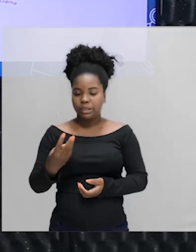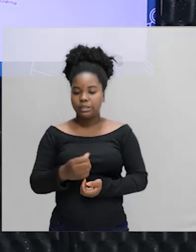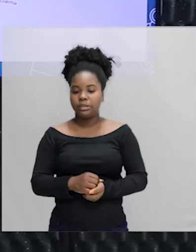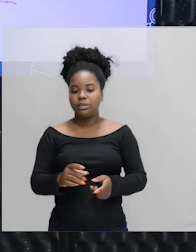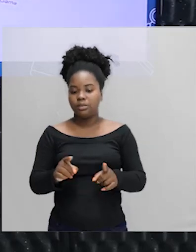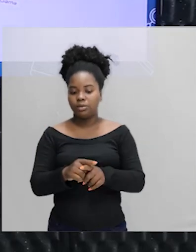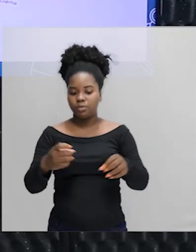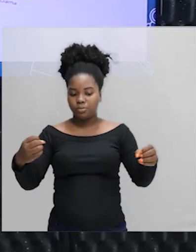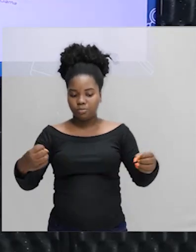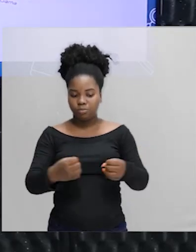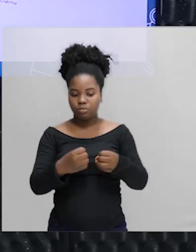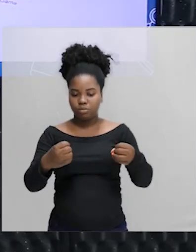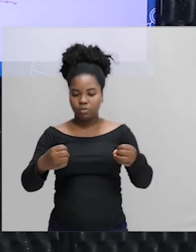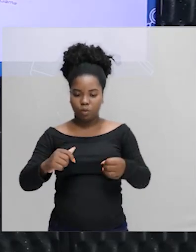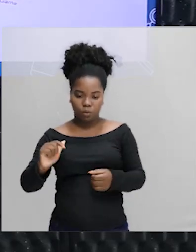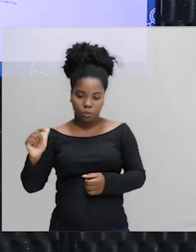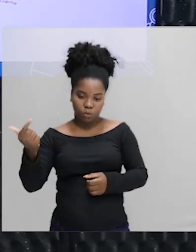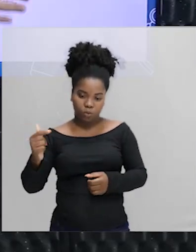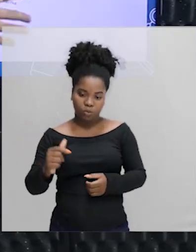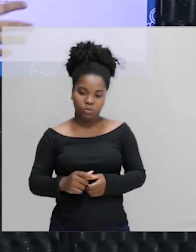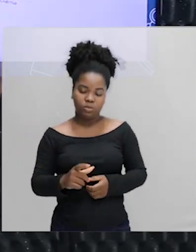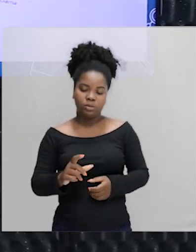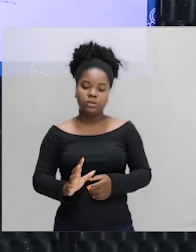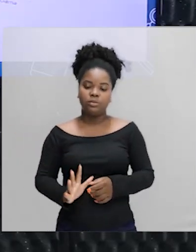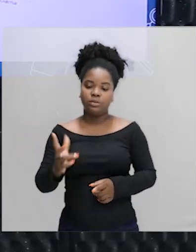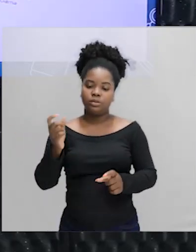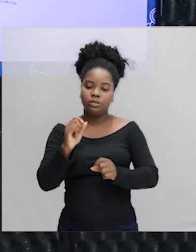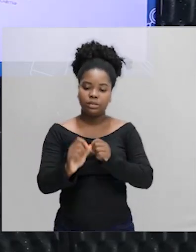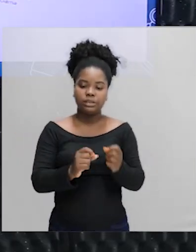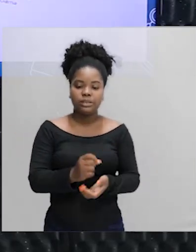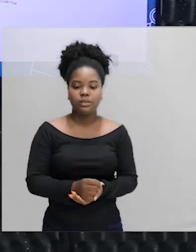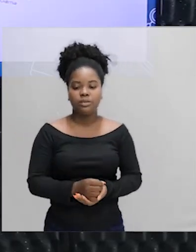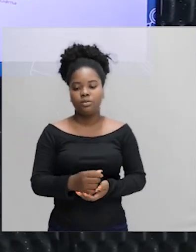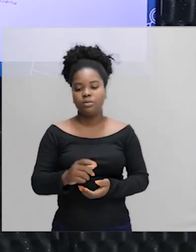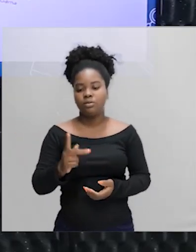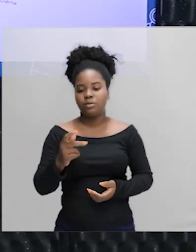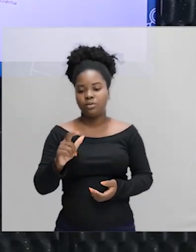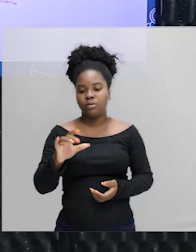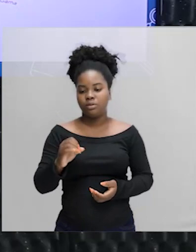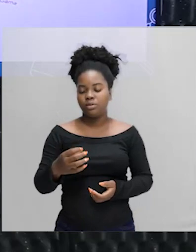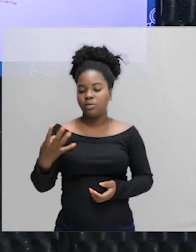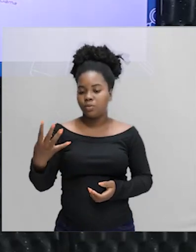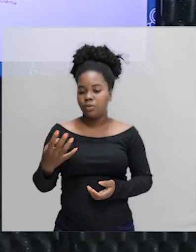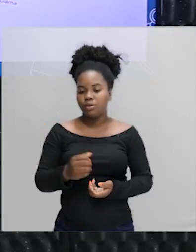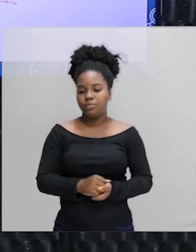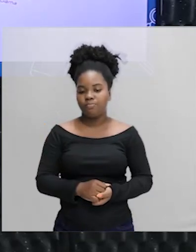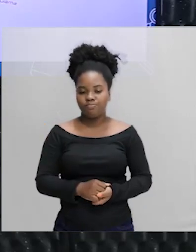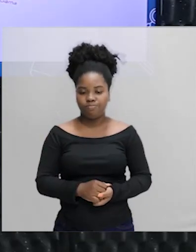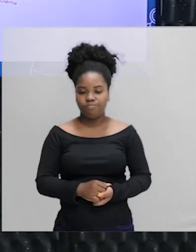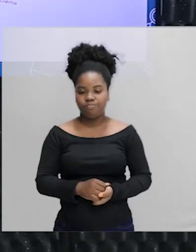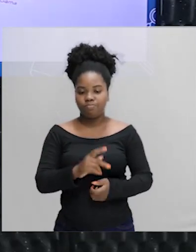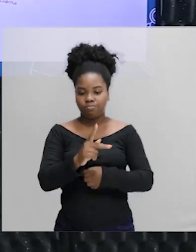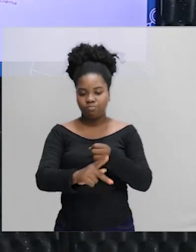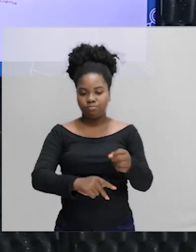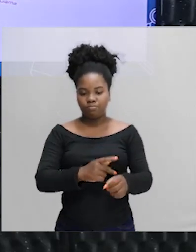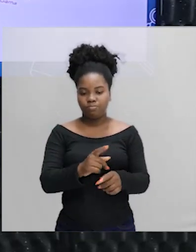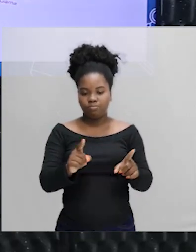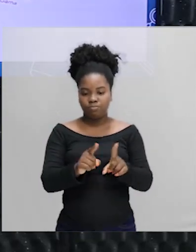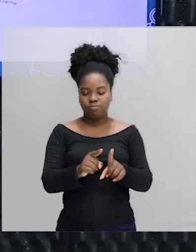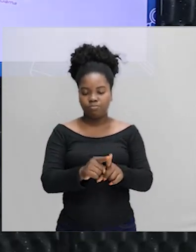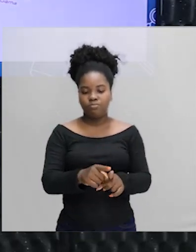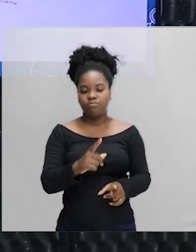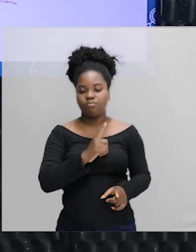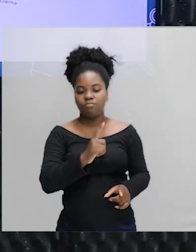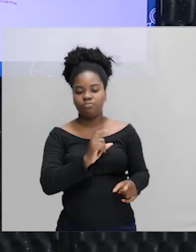não é, com outra partícula de hélio e nós temos a formação do hélio 4, né, e os prótons aí que vão se formar. Então